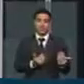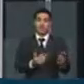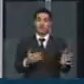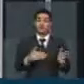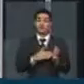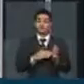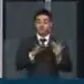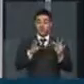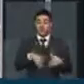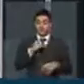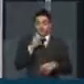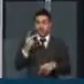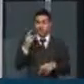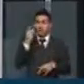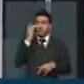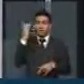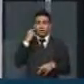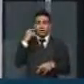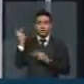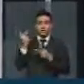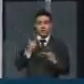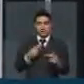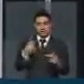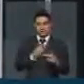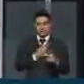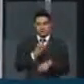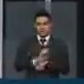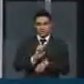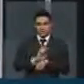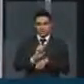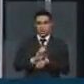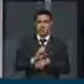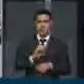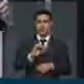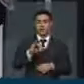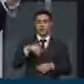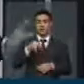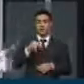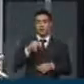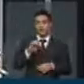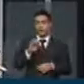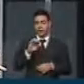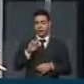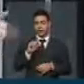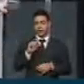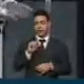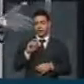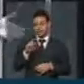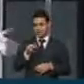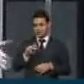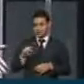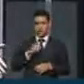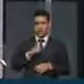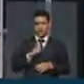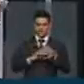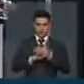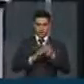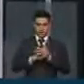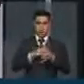presidente Basta fazer a visita lá no nosso estado mesmo você vai na cidade de Imperatriz Aonde tem uma grande empresa lá Suzano que tá fazendo